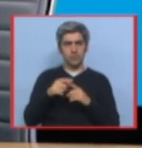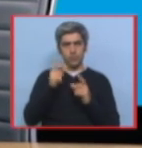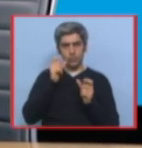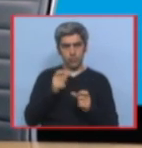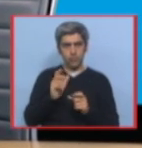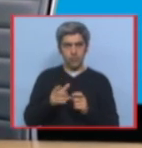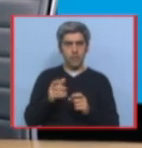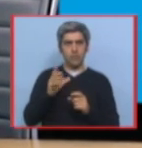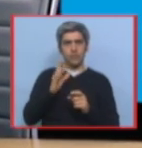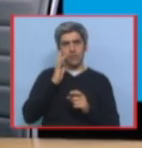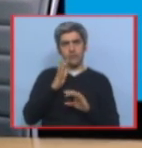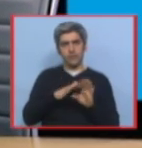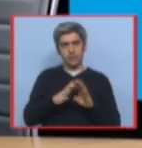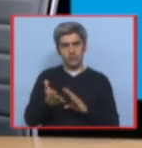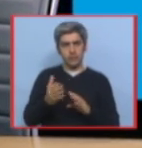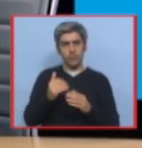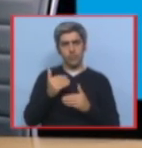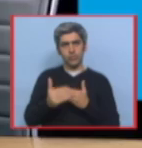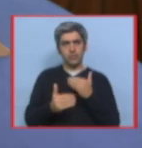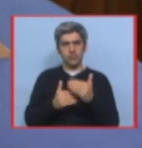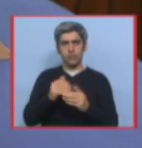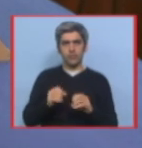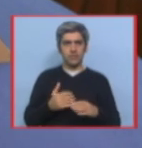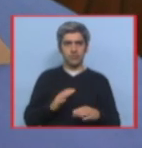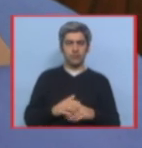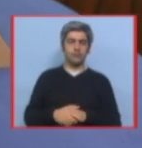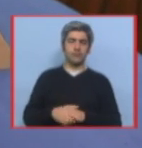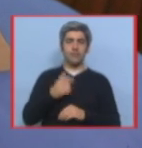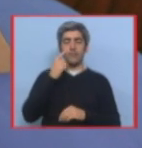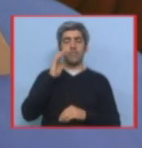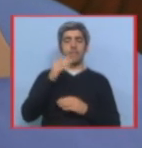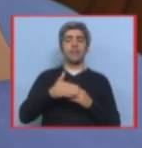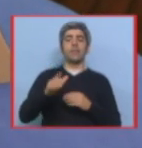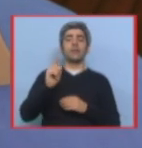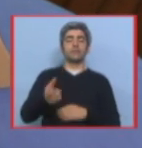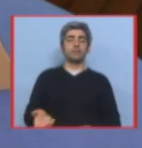controladas. Lisboa está a tentar fazer. É um processo. Estamos no início. Vamos ver até onde é que vai.